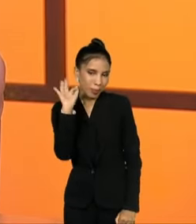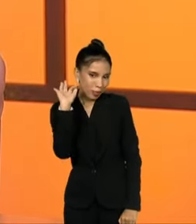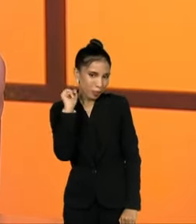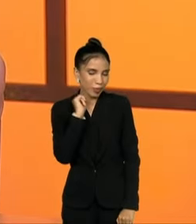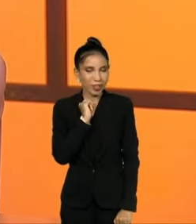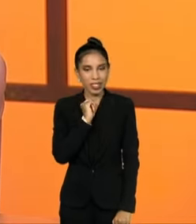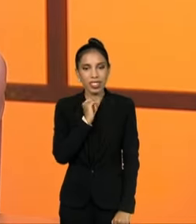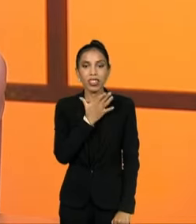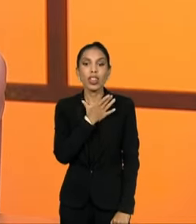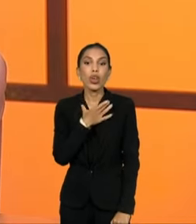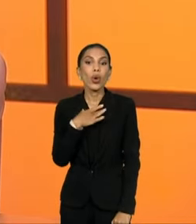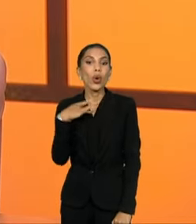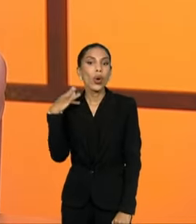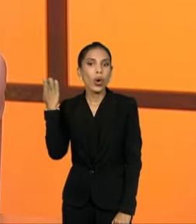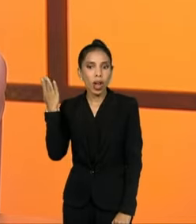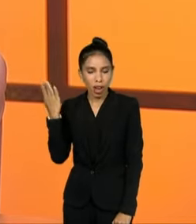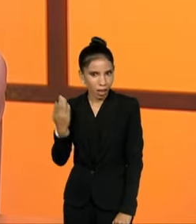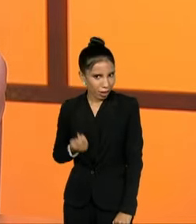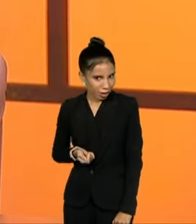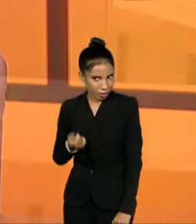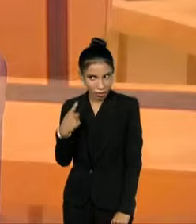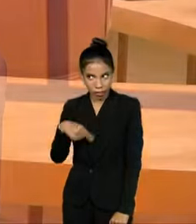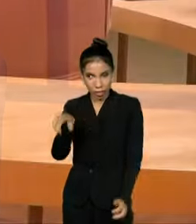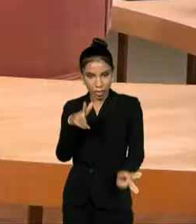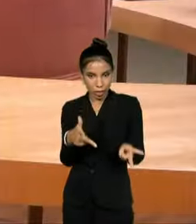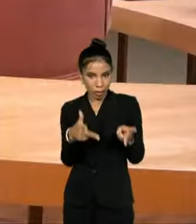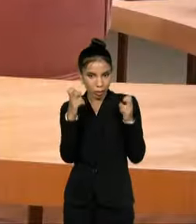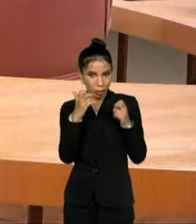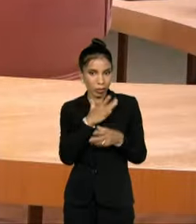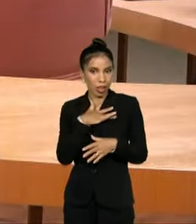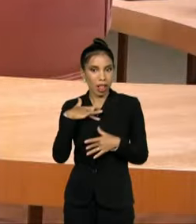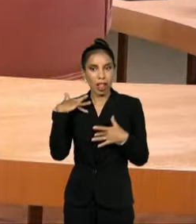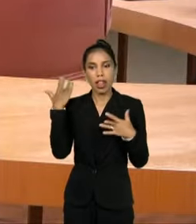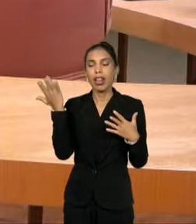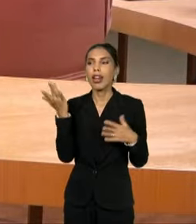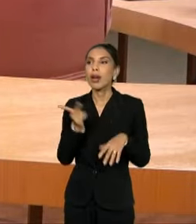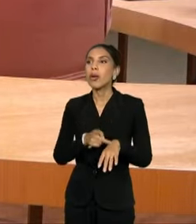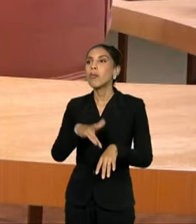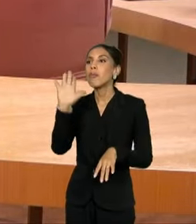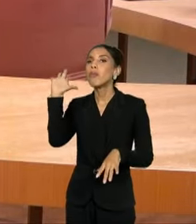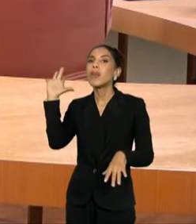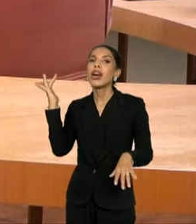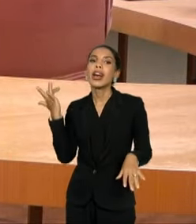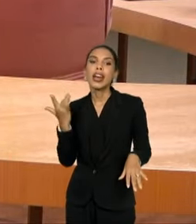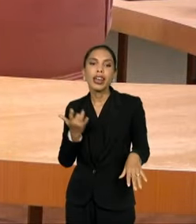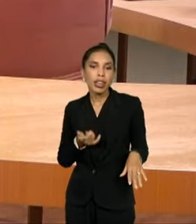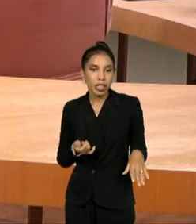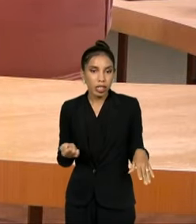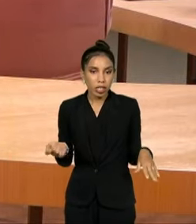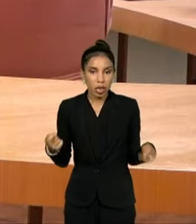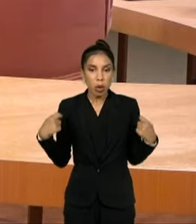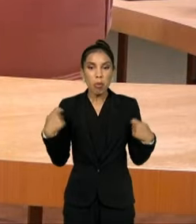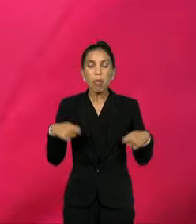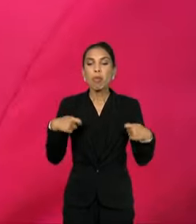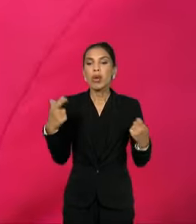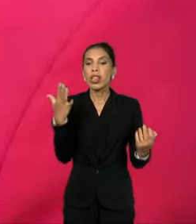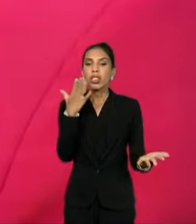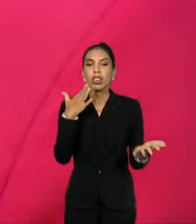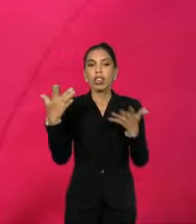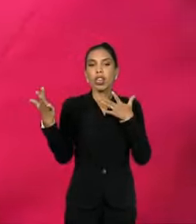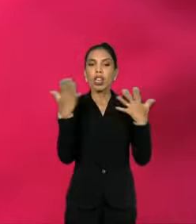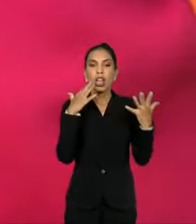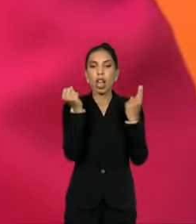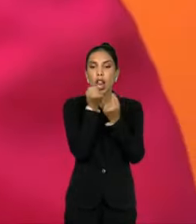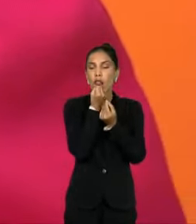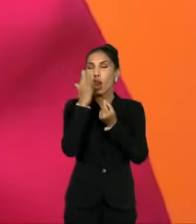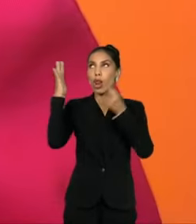beaucoup. E o colar, gente? Vocês repararam nas pérolas douradas? É preciso um pouco de cor,